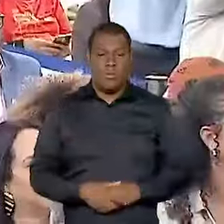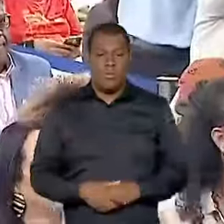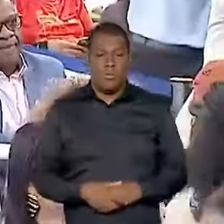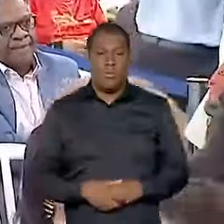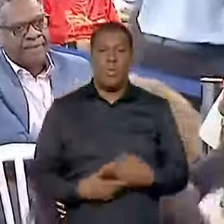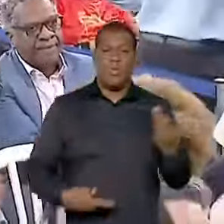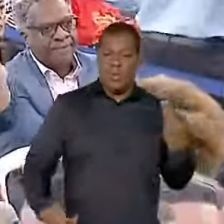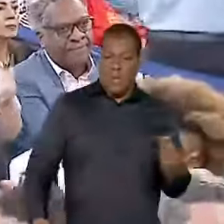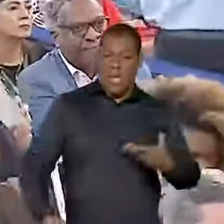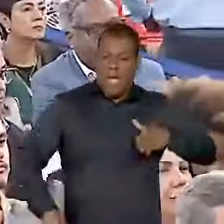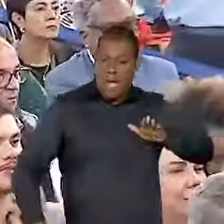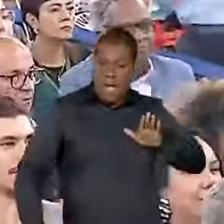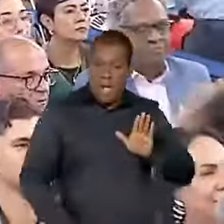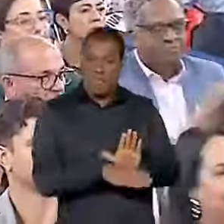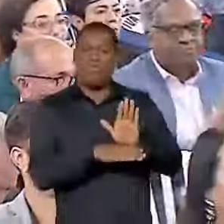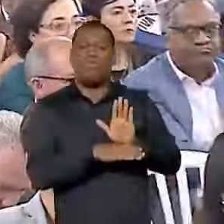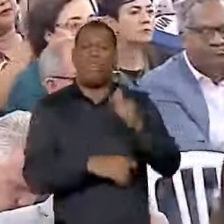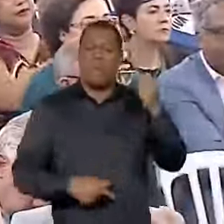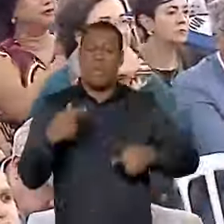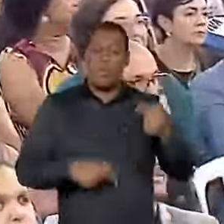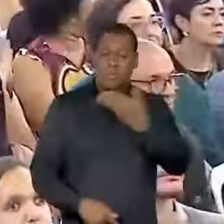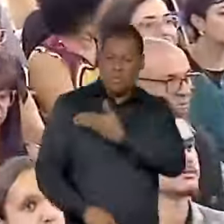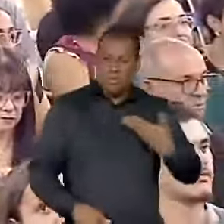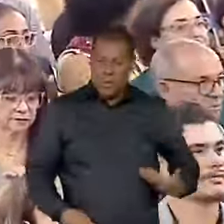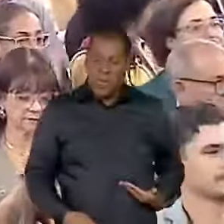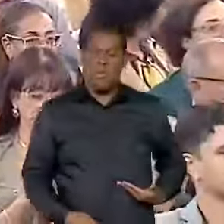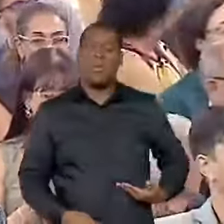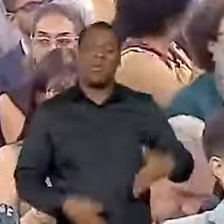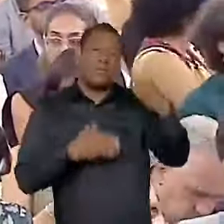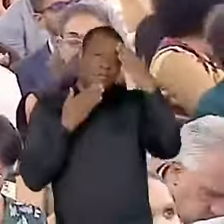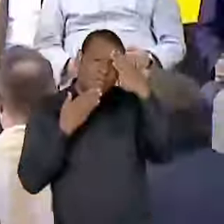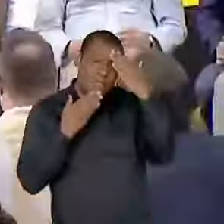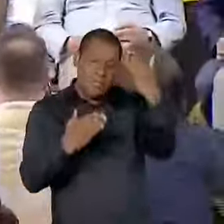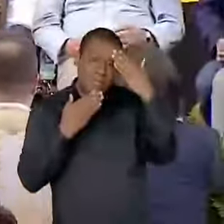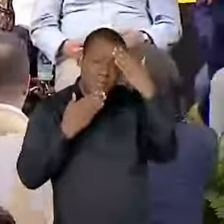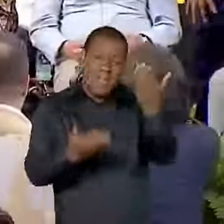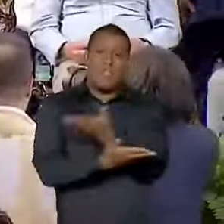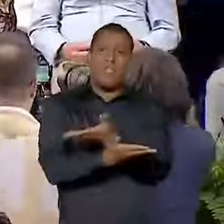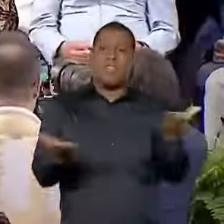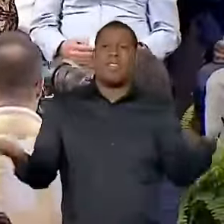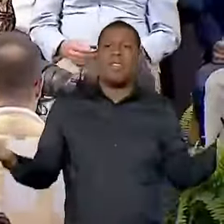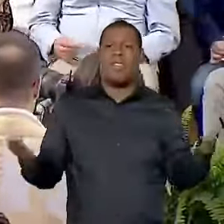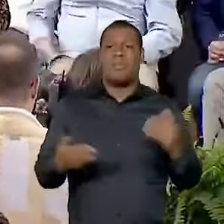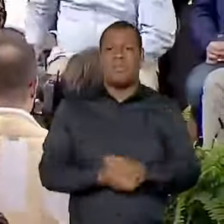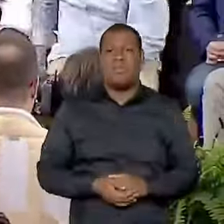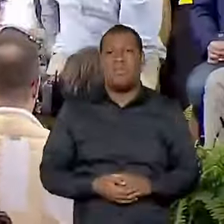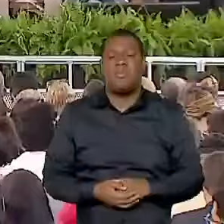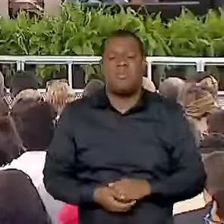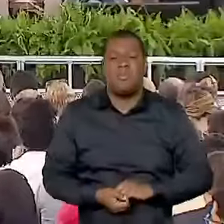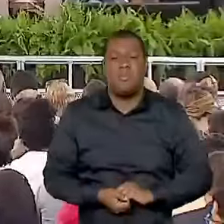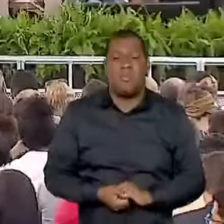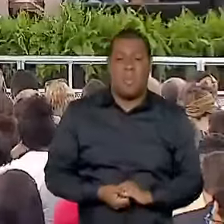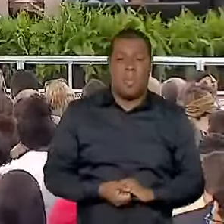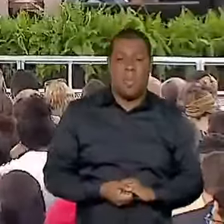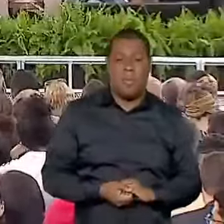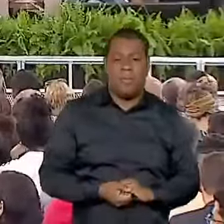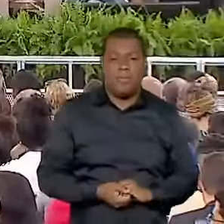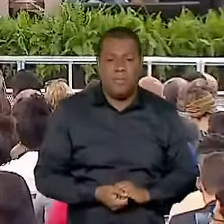e nós vamos fazer com que ele seja executado na ponta. Muito obrigado a todos, muito obrigado a todas.